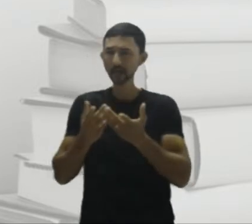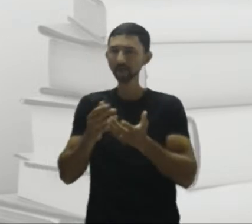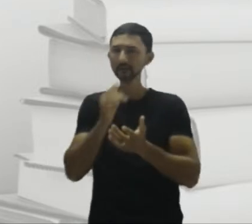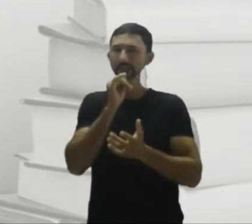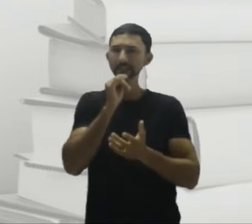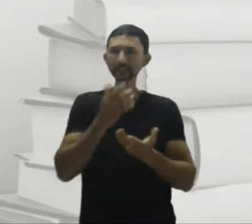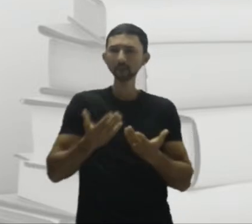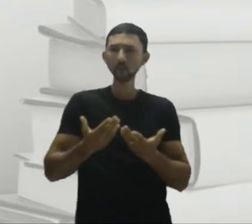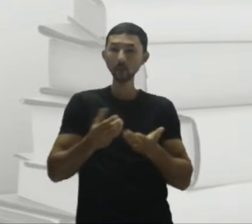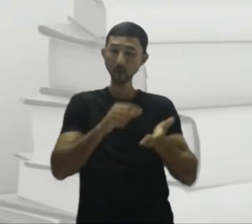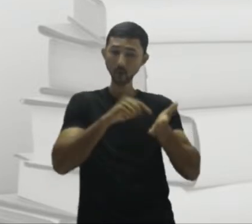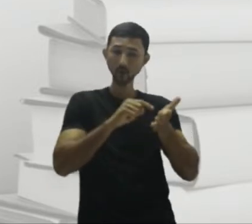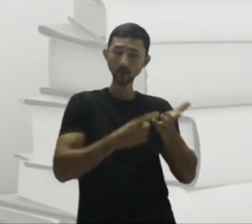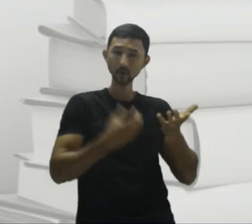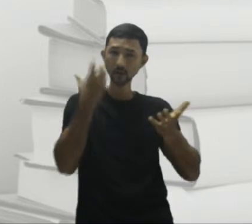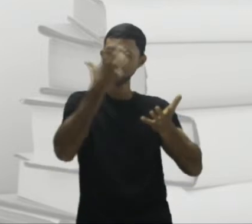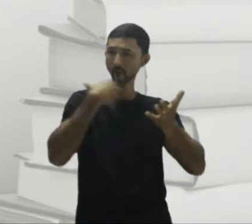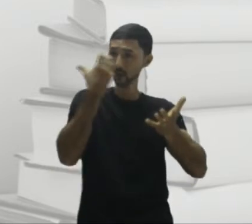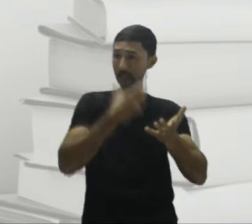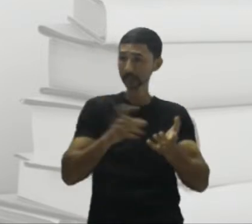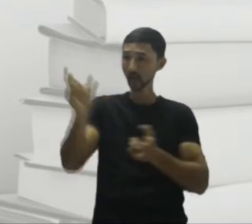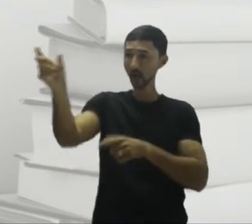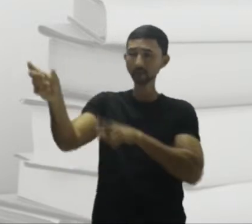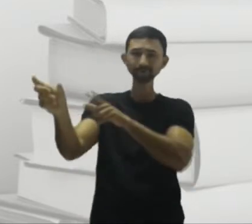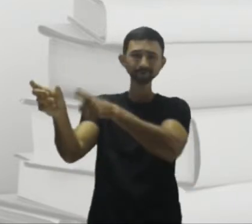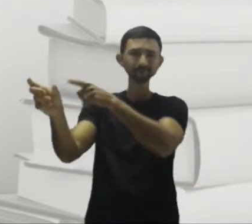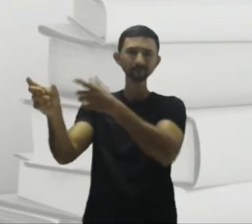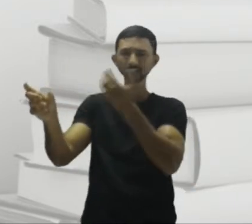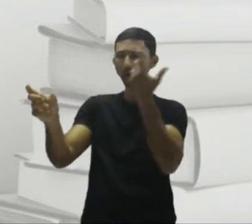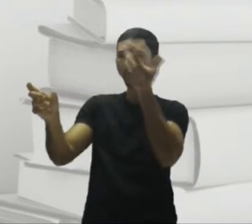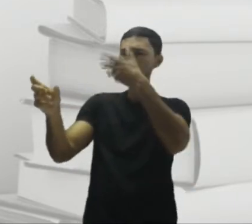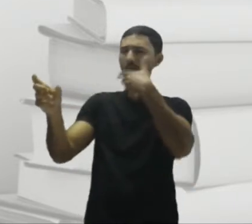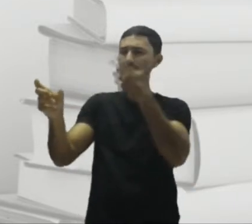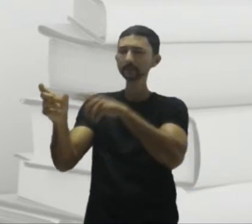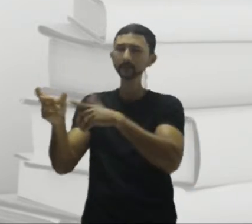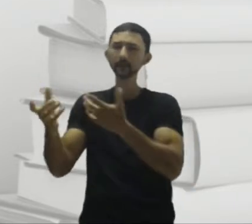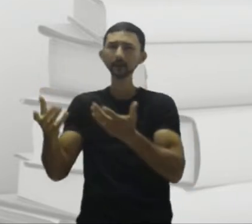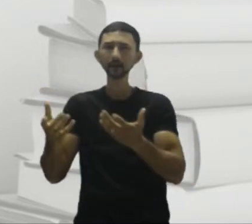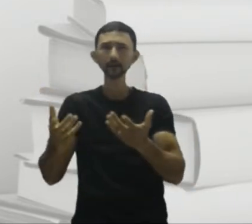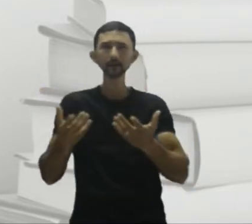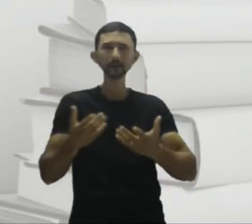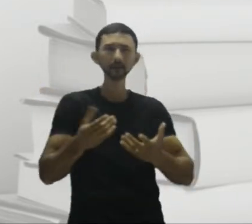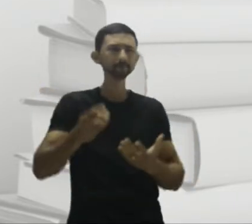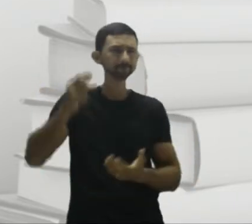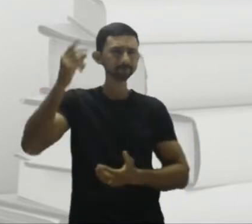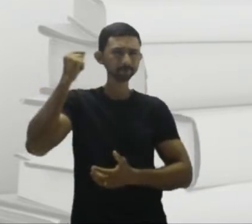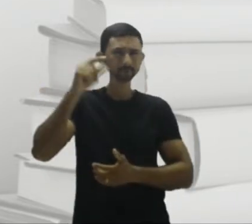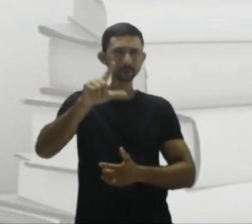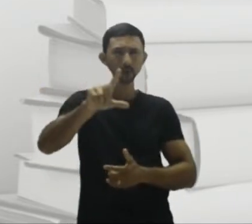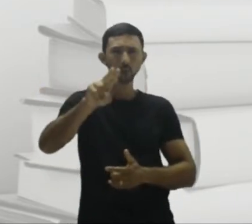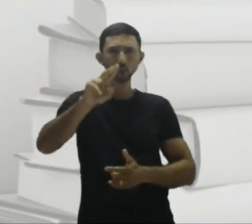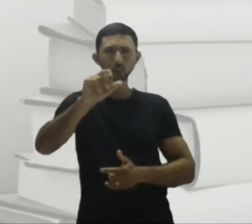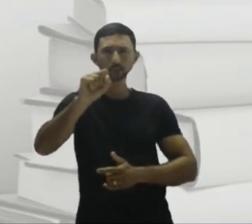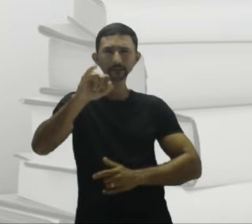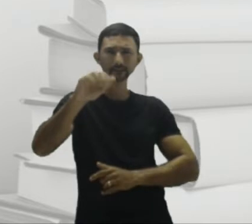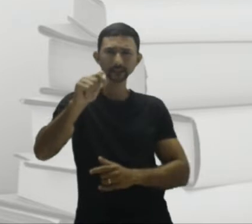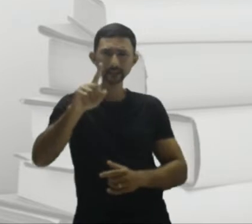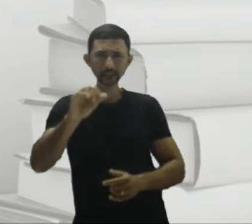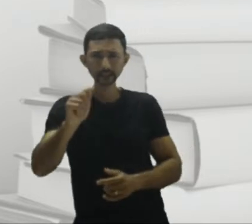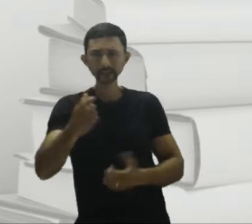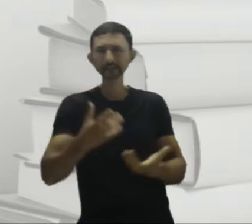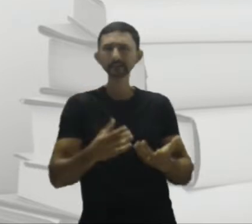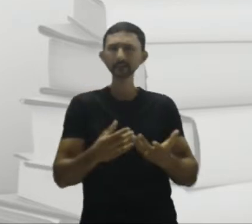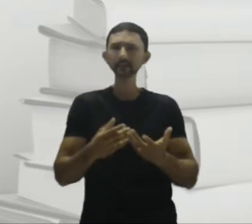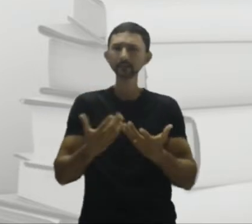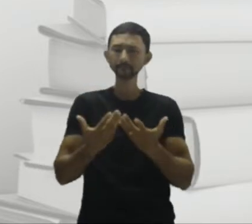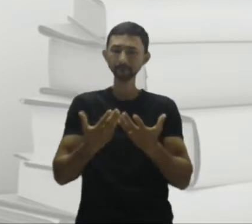dedicava aquela obra a alguém. Por exemplo, no caso dos Lusíadas, né, a nossa epopeia da